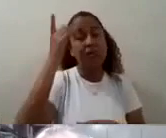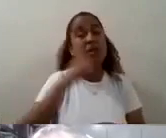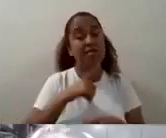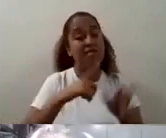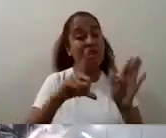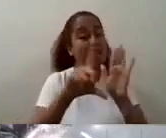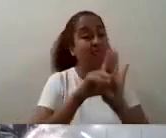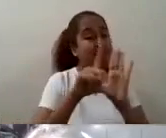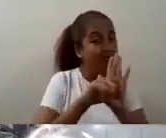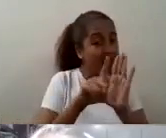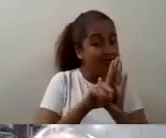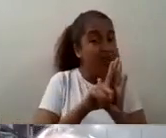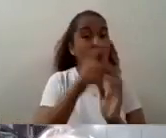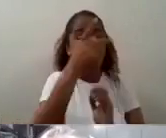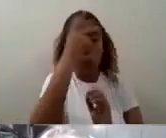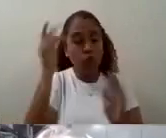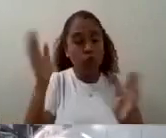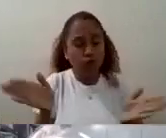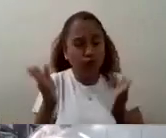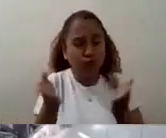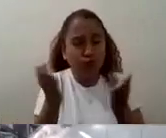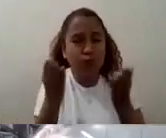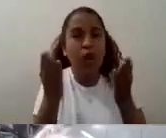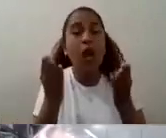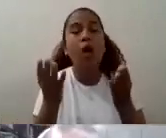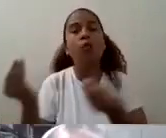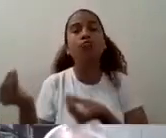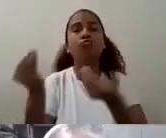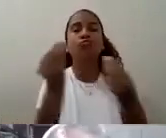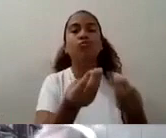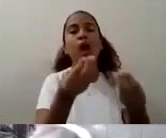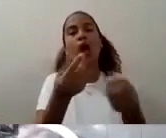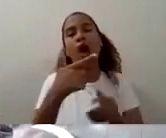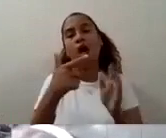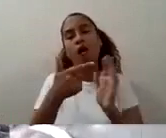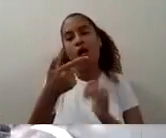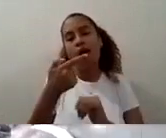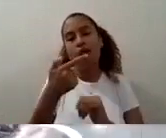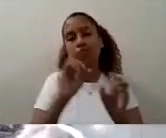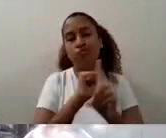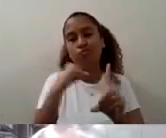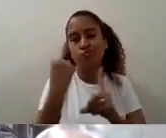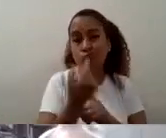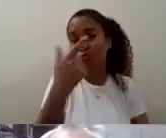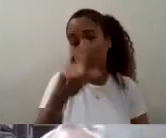existem iniciativas para rearmar a sociedade. Adiante.